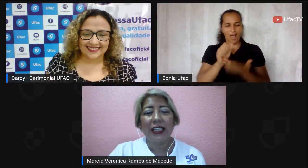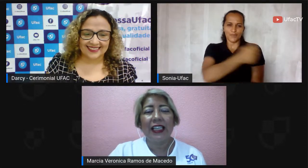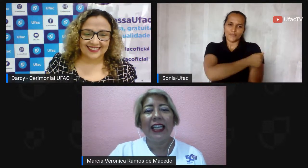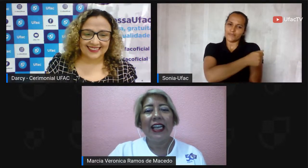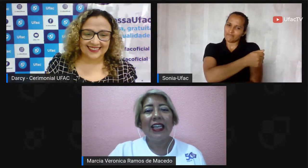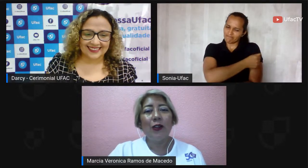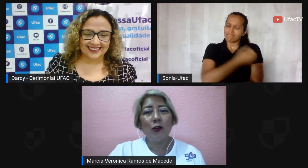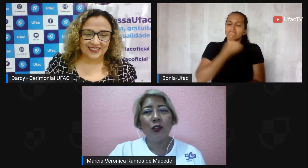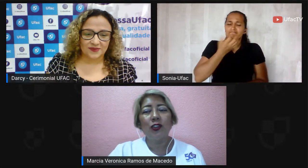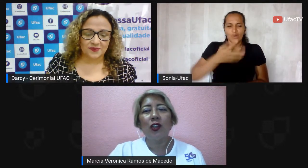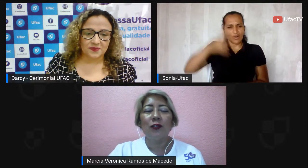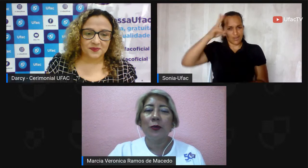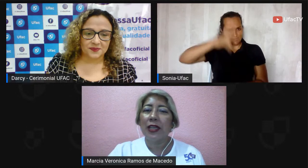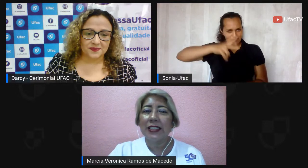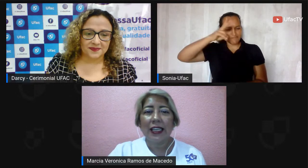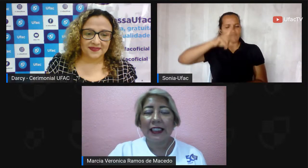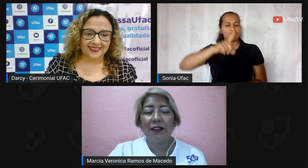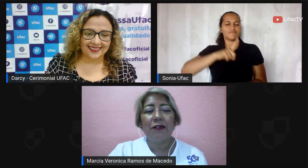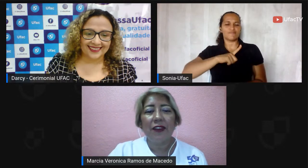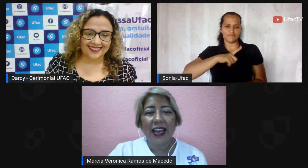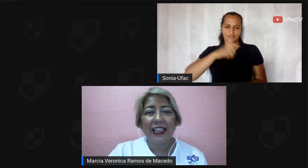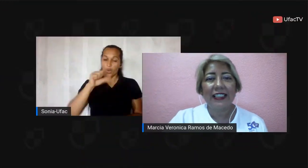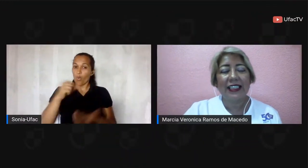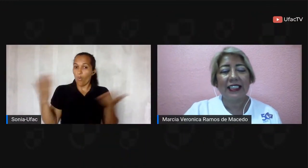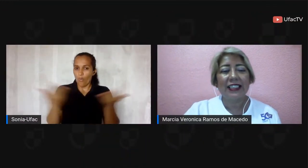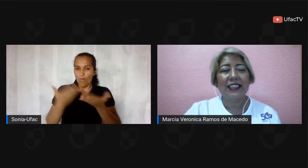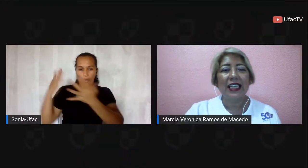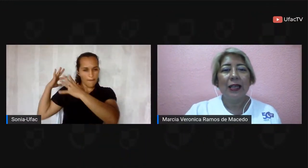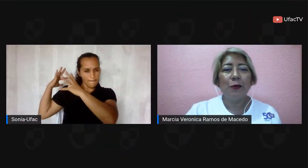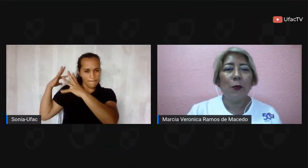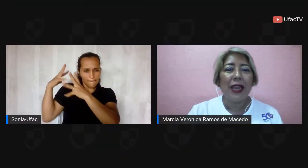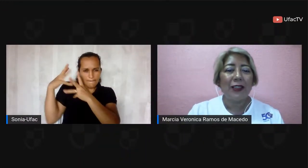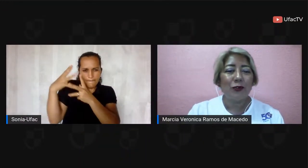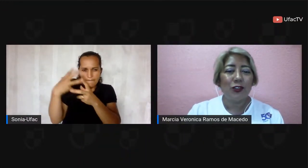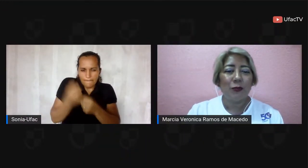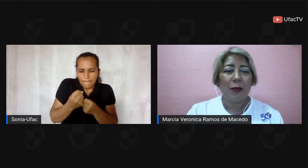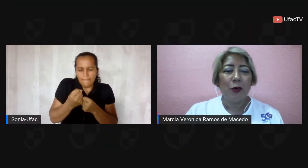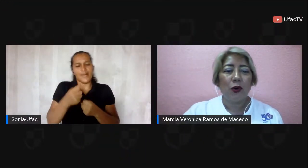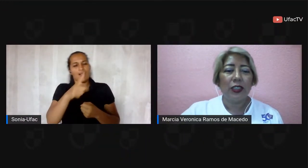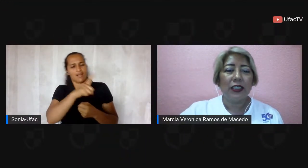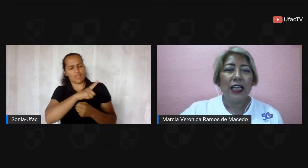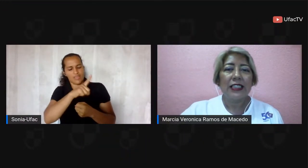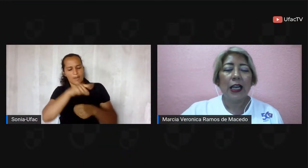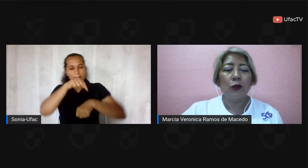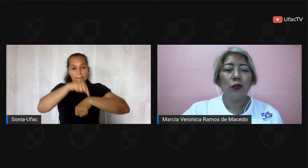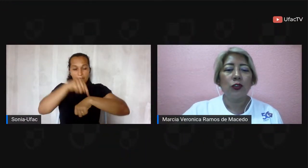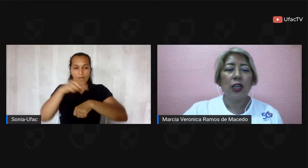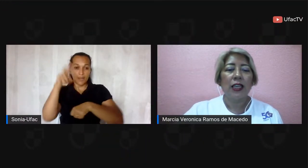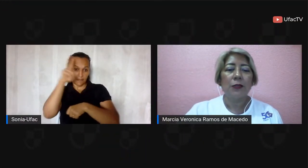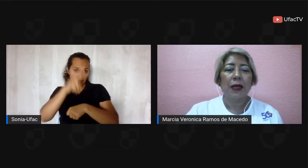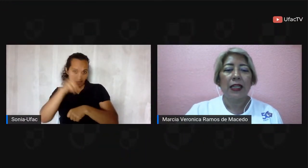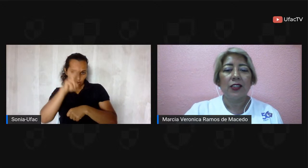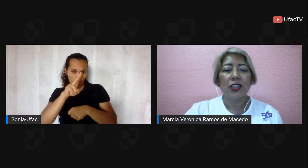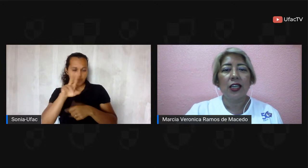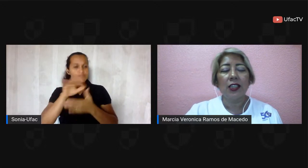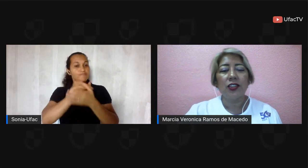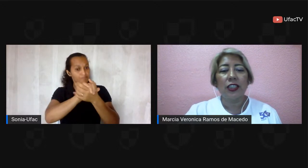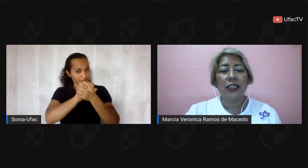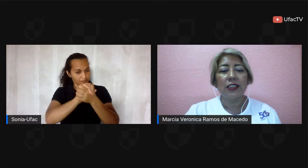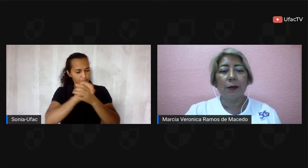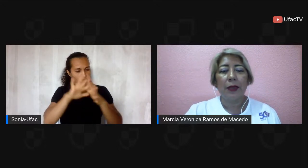memória, né? E hoje nós vamos resgatar vários desses momentos de memória. Saúde aos